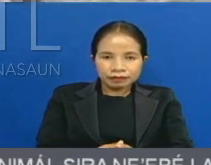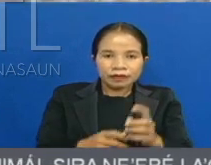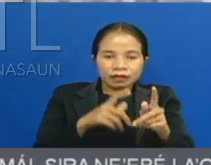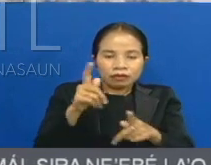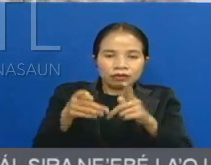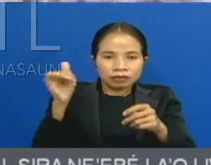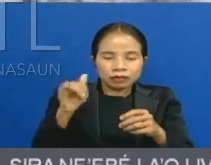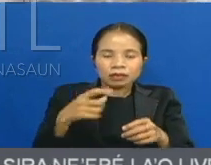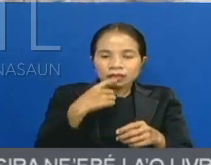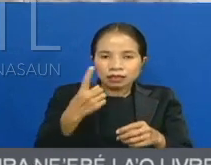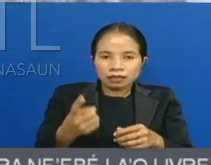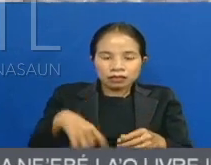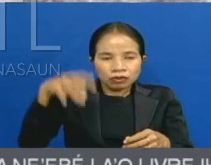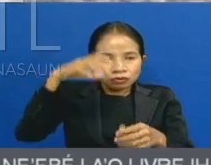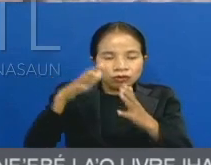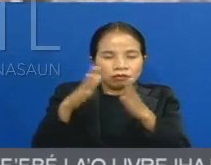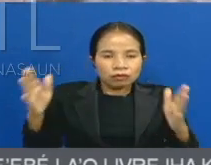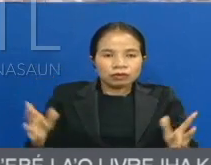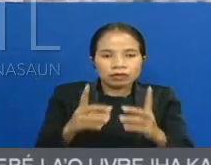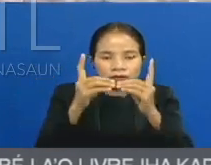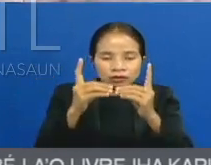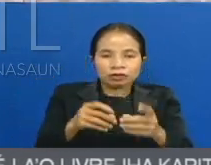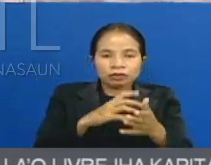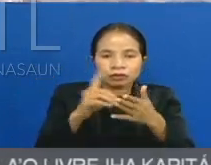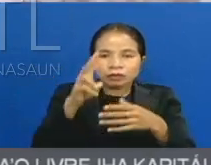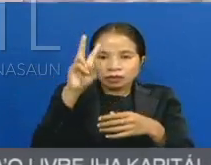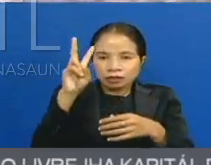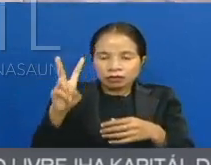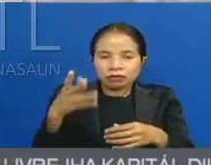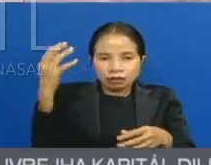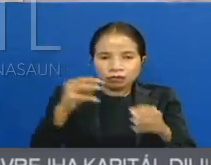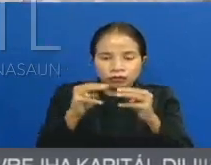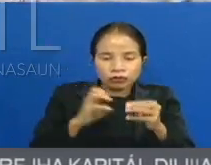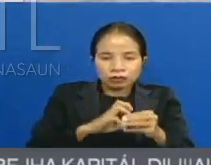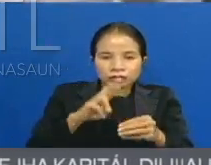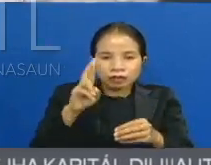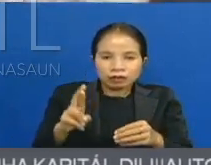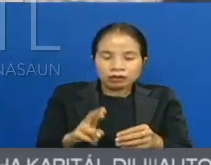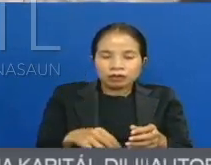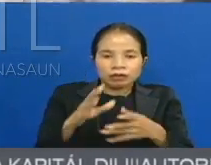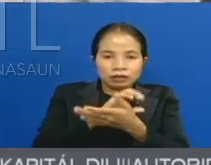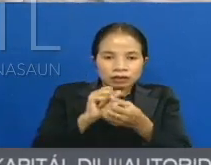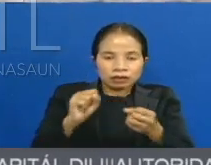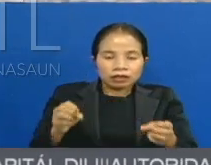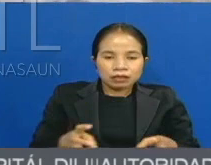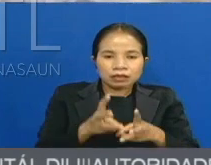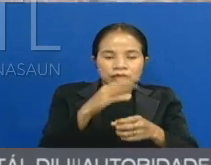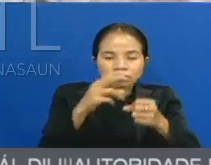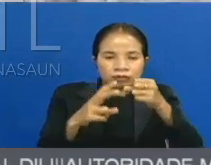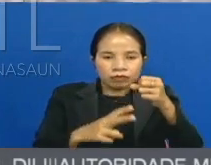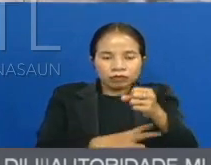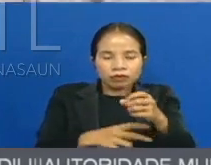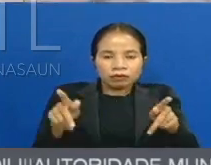Comunidade se reinforma. O dambot nebe acontece durante semana rua racing em município Hermera. Hoje estraga a estrada no ponte liga